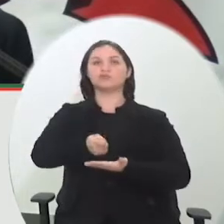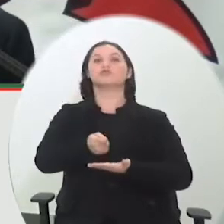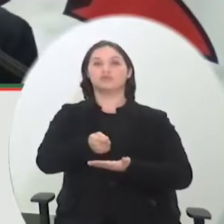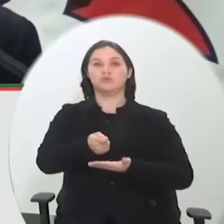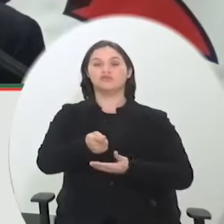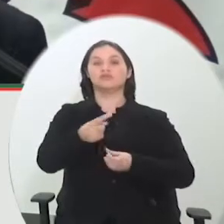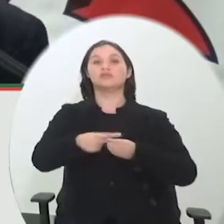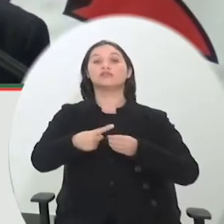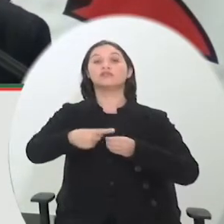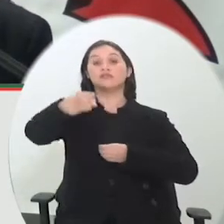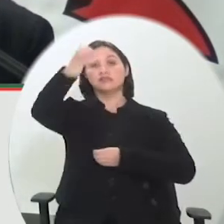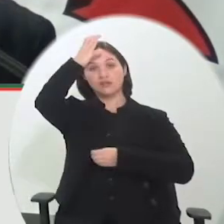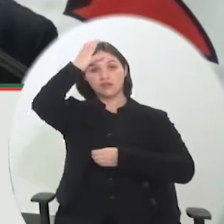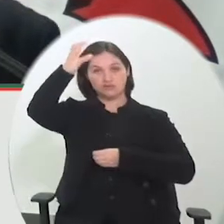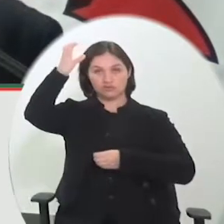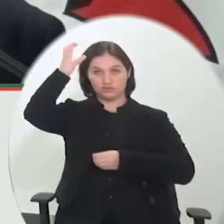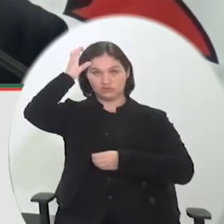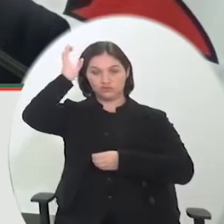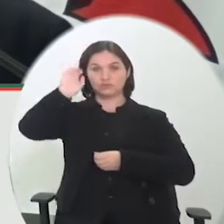comarca de Criciúma.